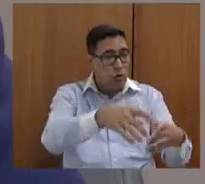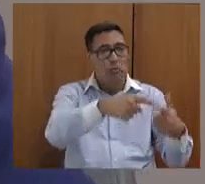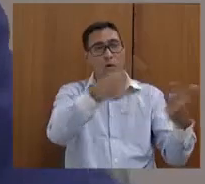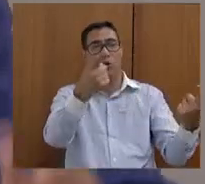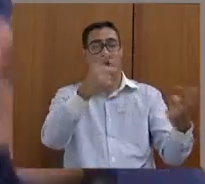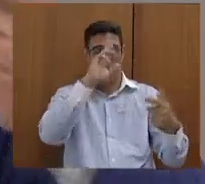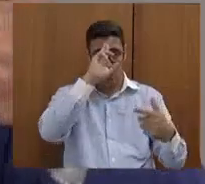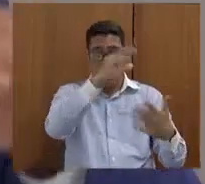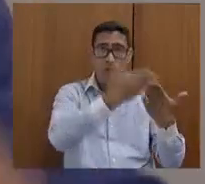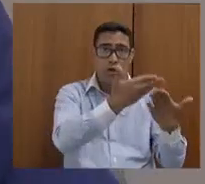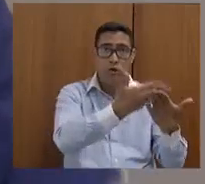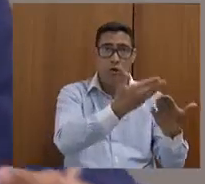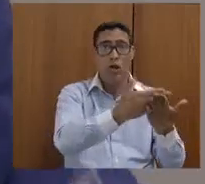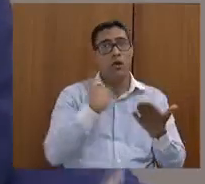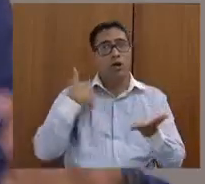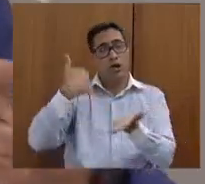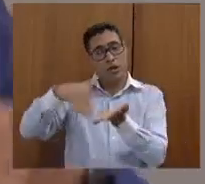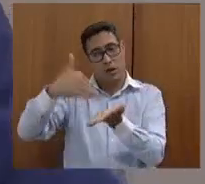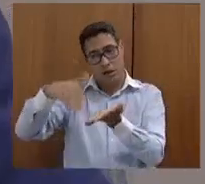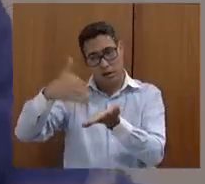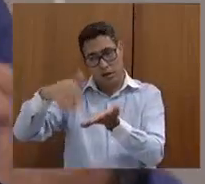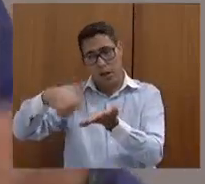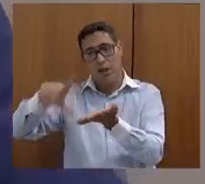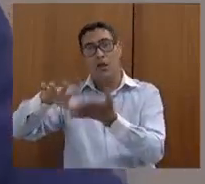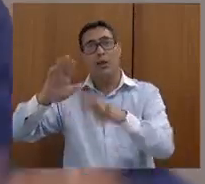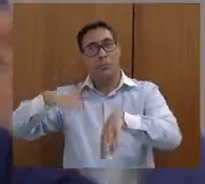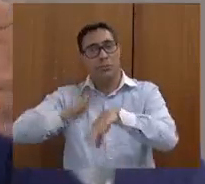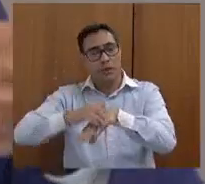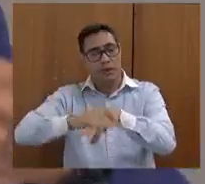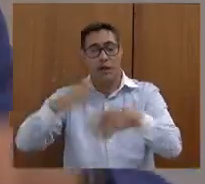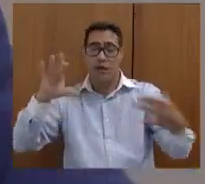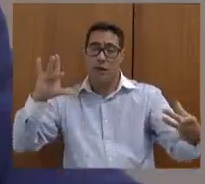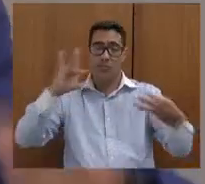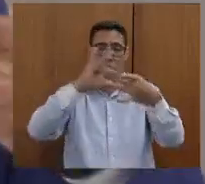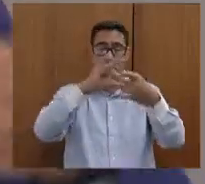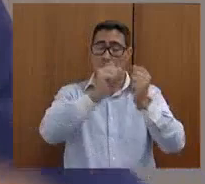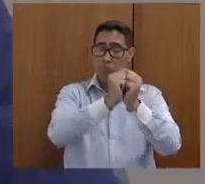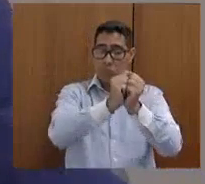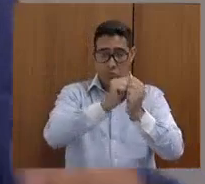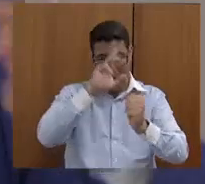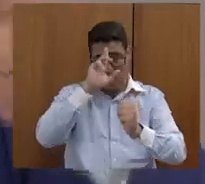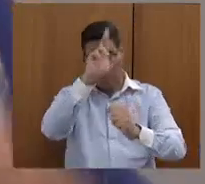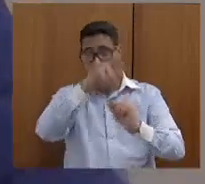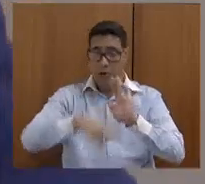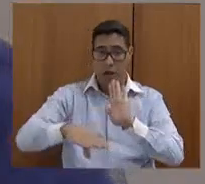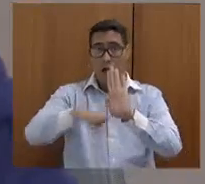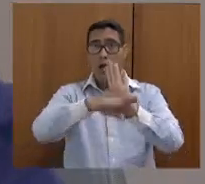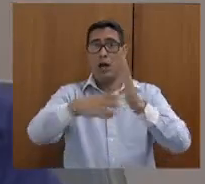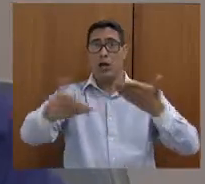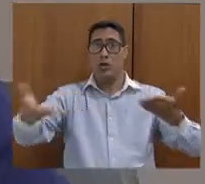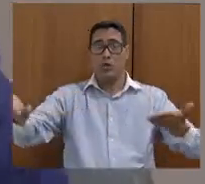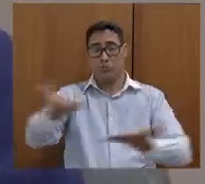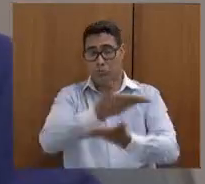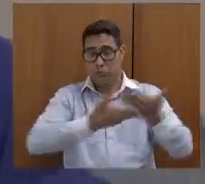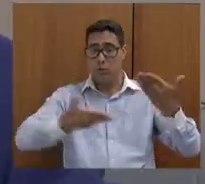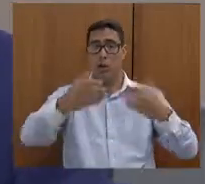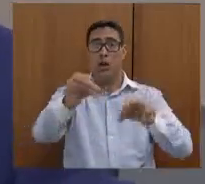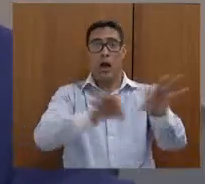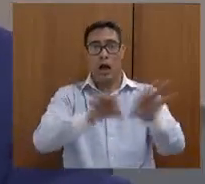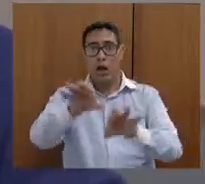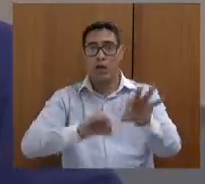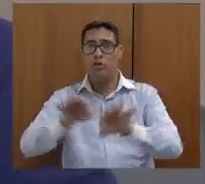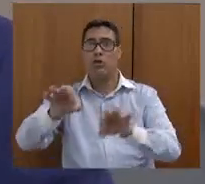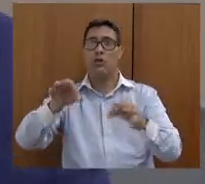Secretaria do Estado de Educação que já deveria estar mais próximo dos diretores para ajudar na execução da verba pública nas